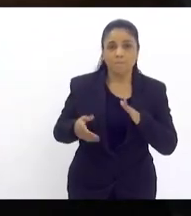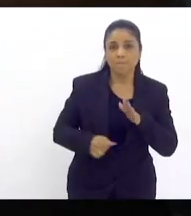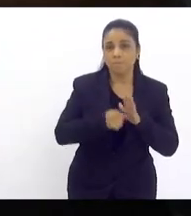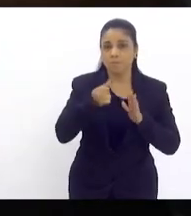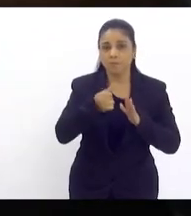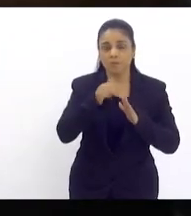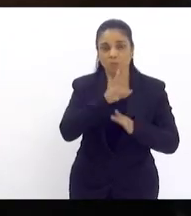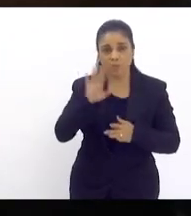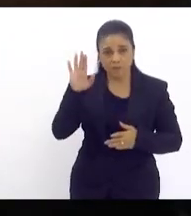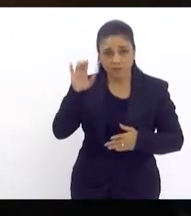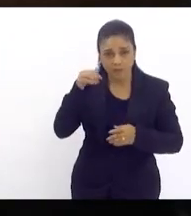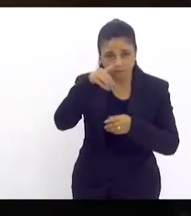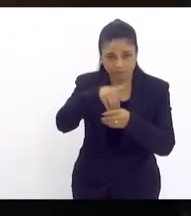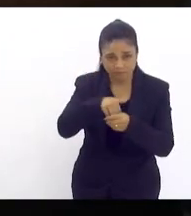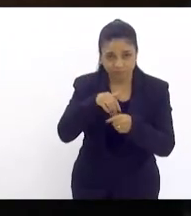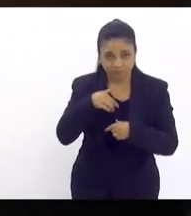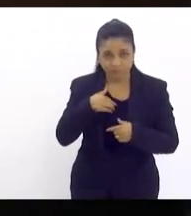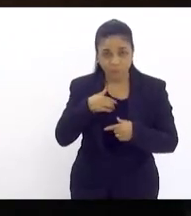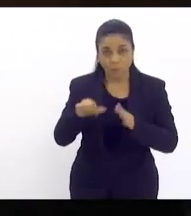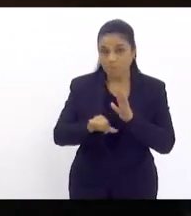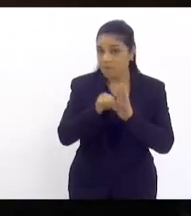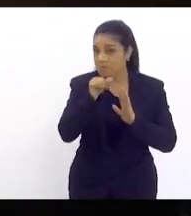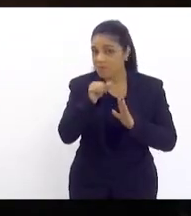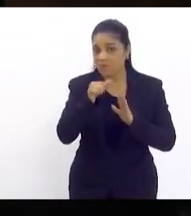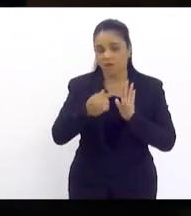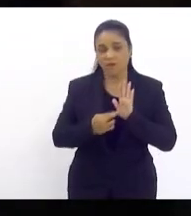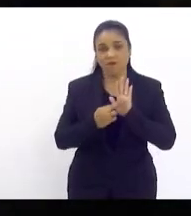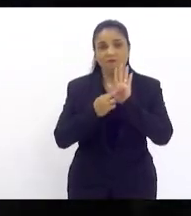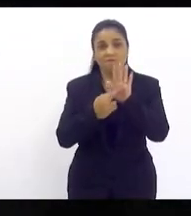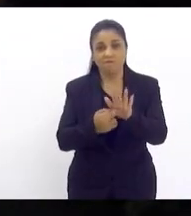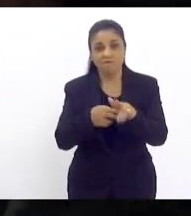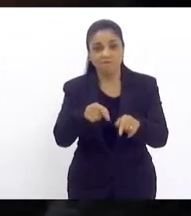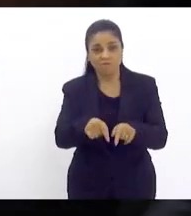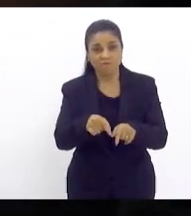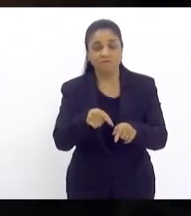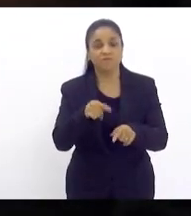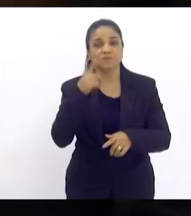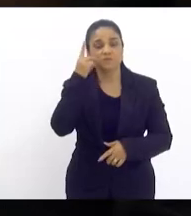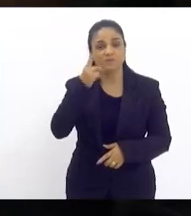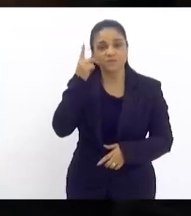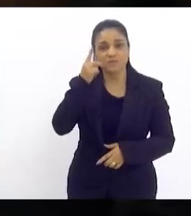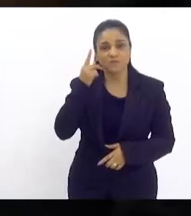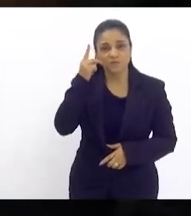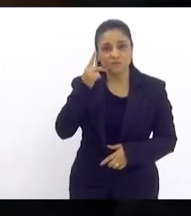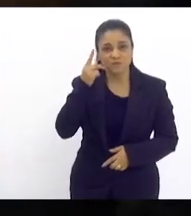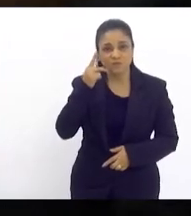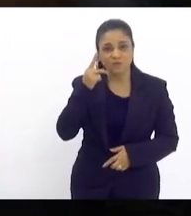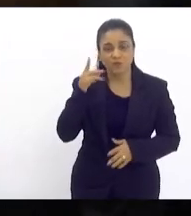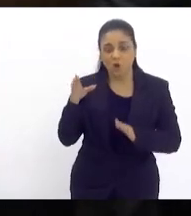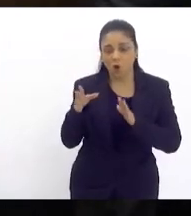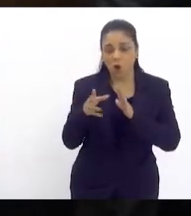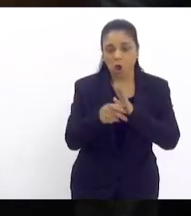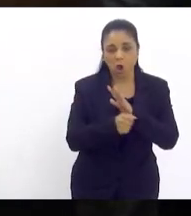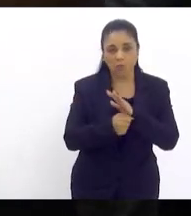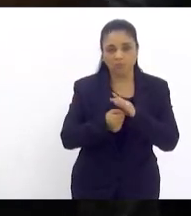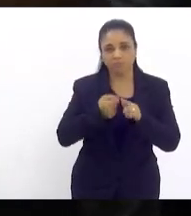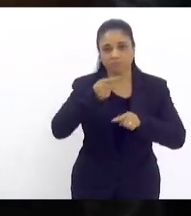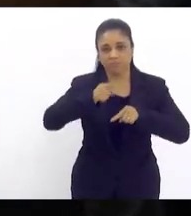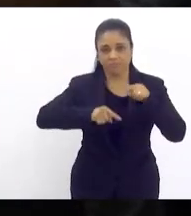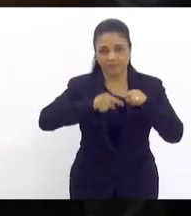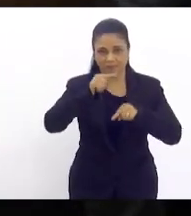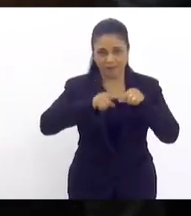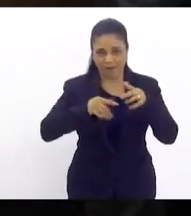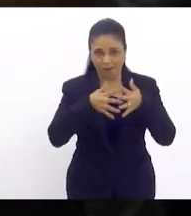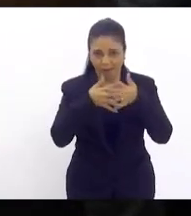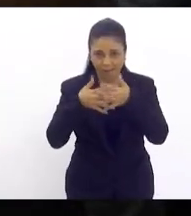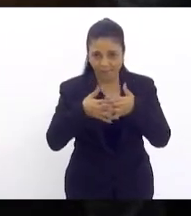Deputado Renata nós estabelecemos a frente parlamentar para a questão do roubo de carga e essa frente